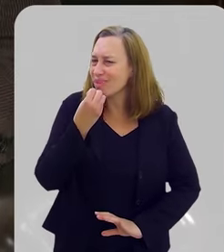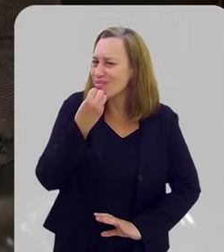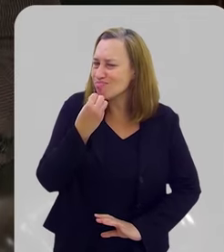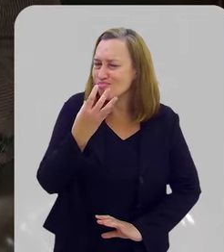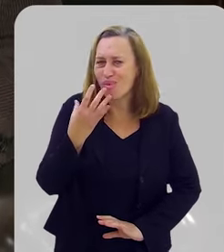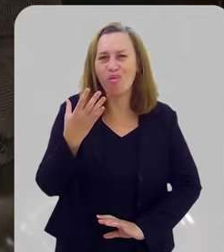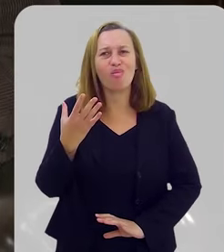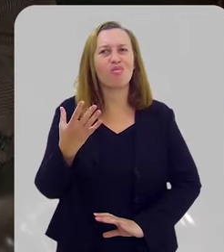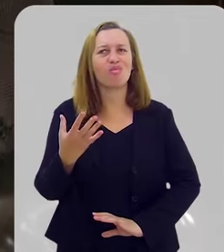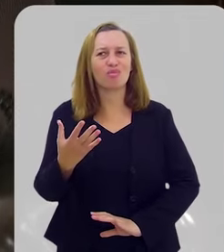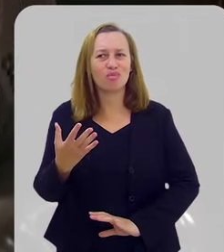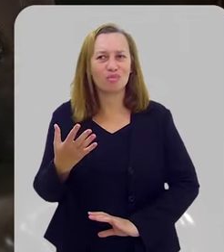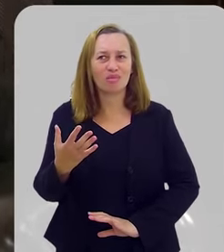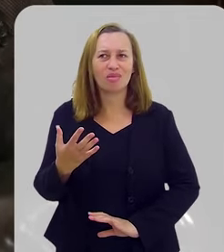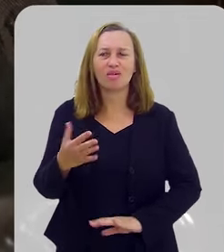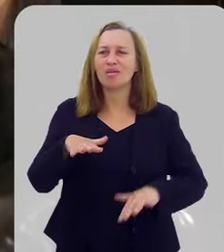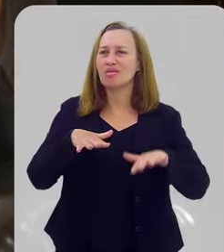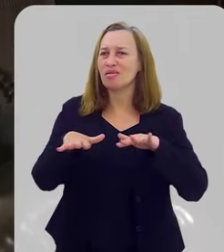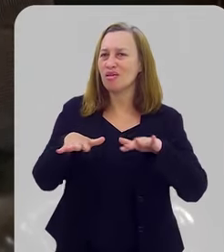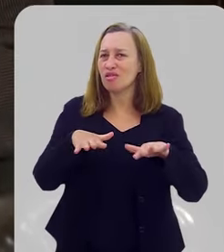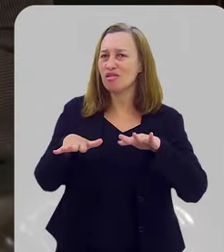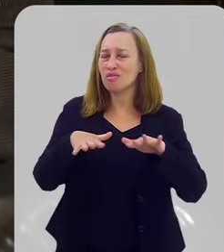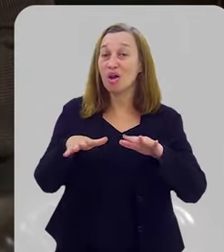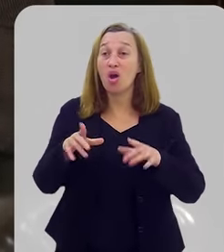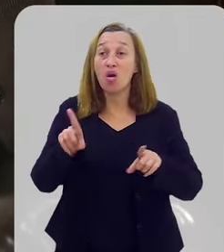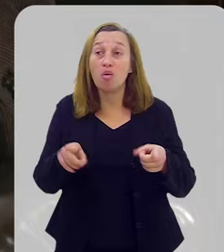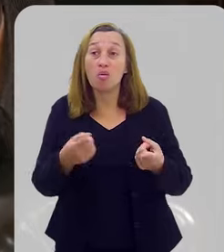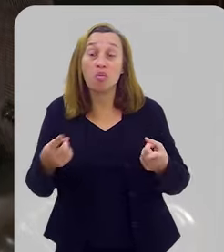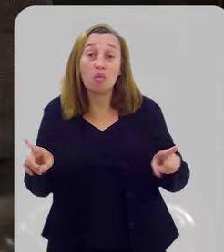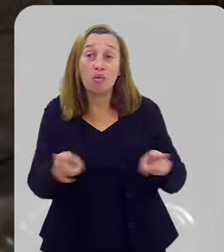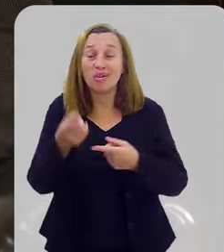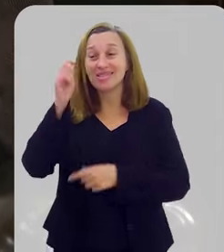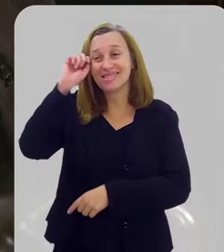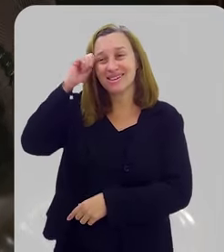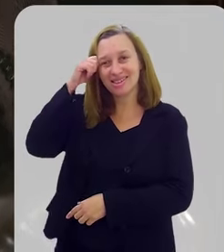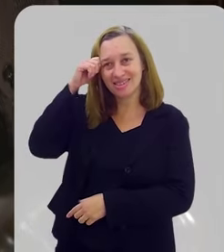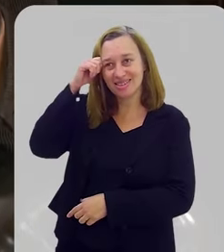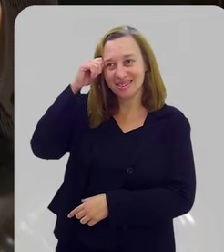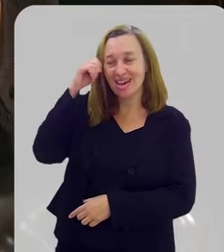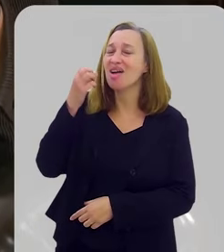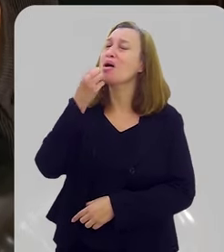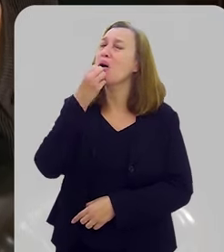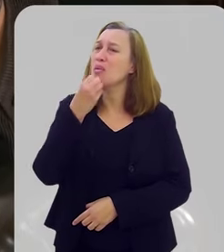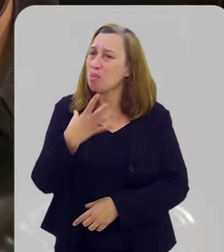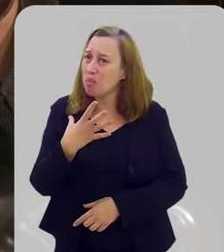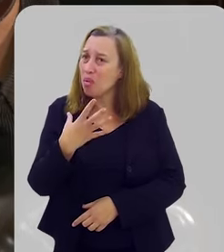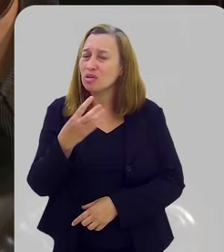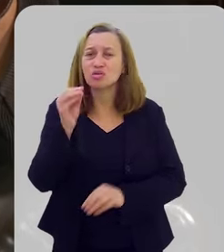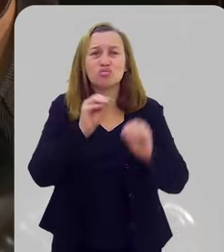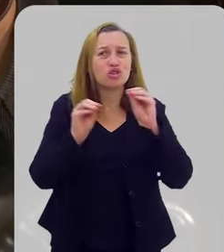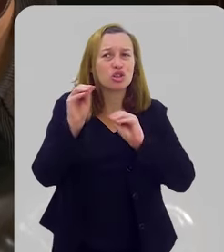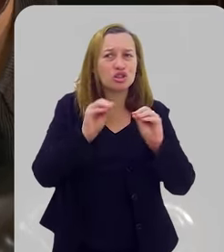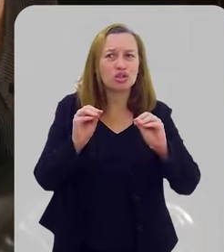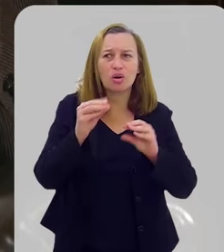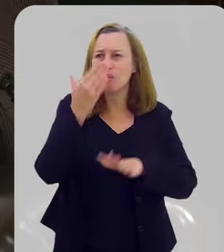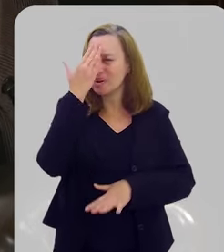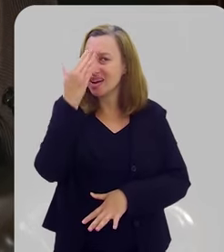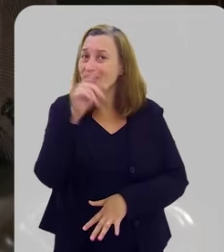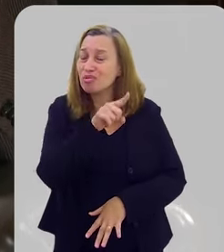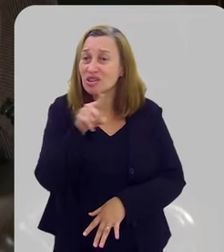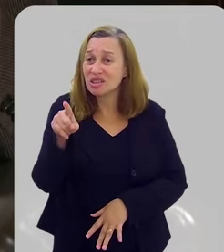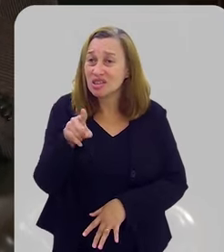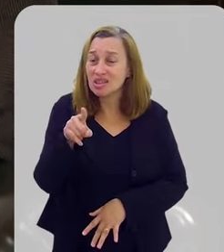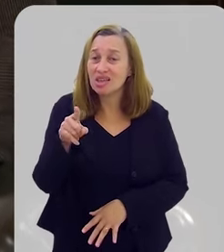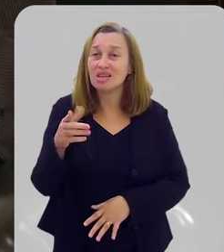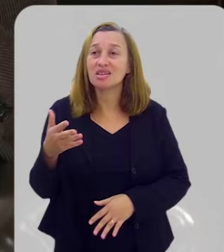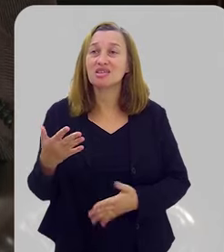Sucesso total, movimento Black Gospel International Brasília. A coisa tá muito boa. Um beijo muito grande, obrigado por